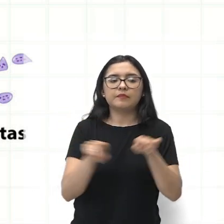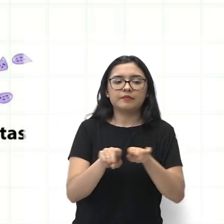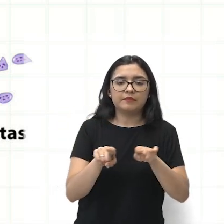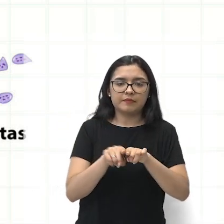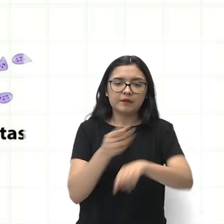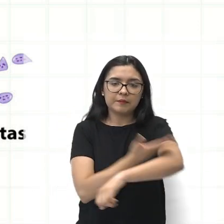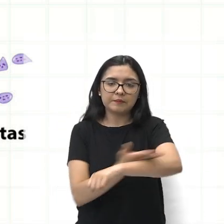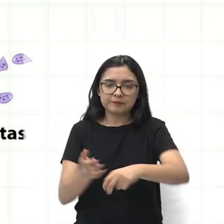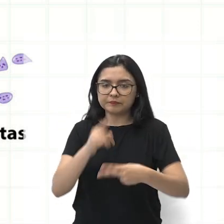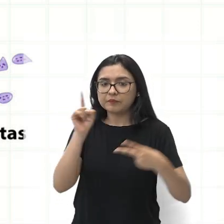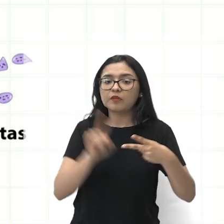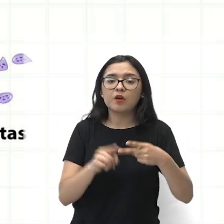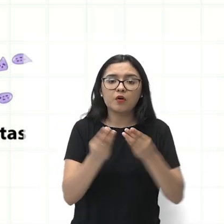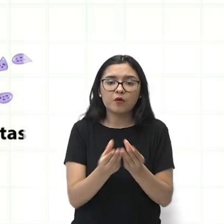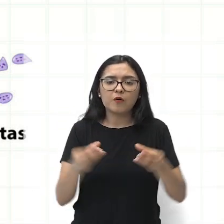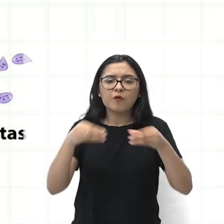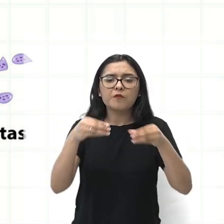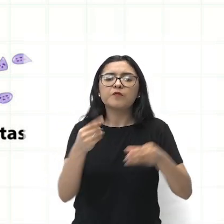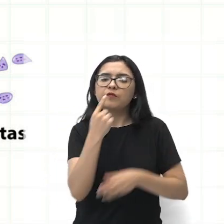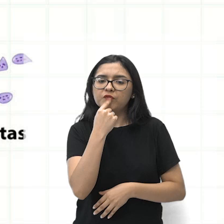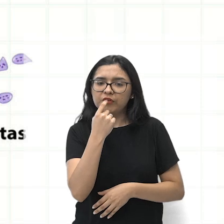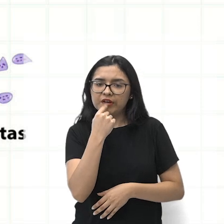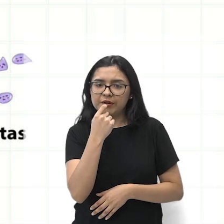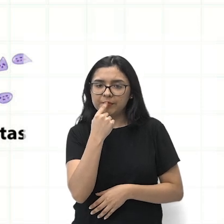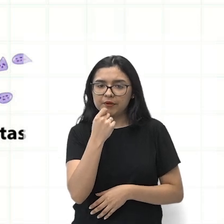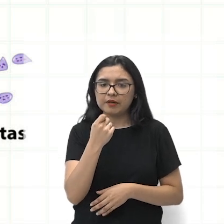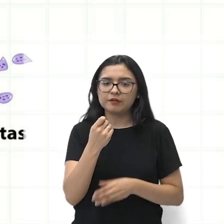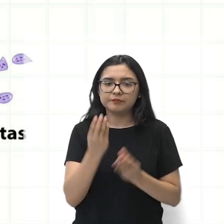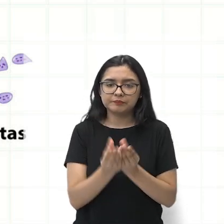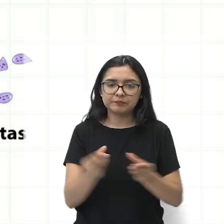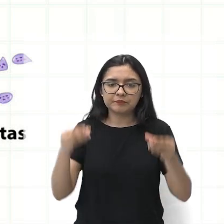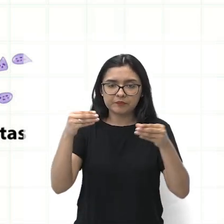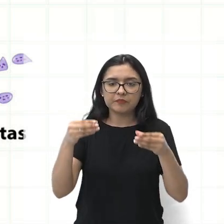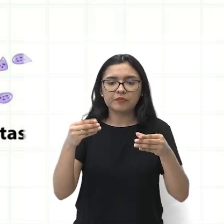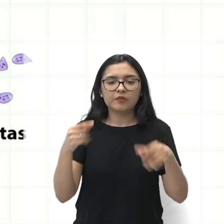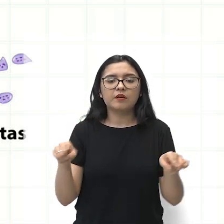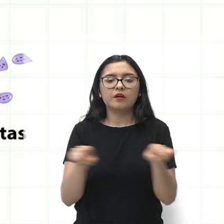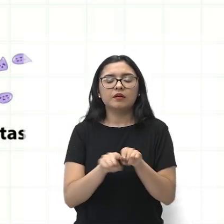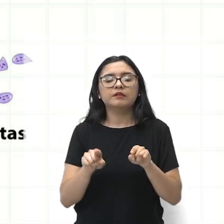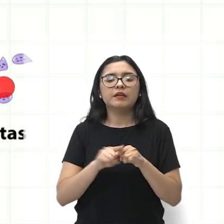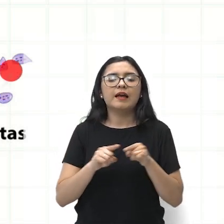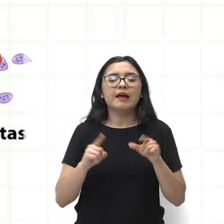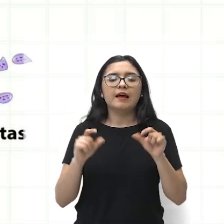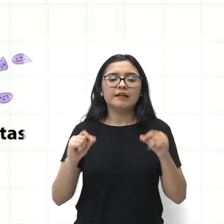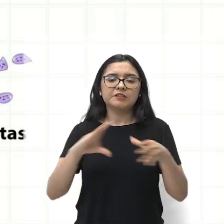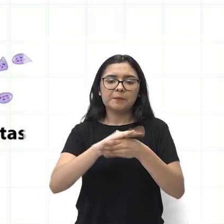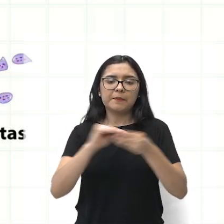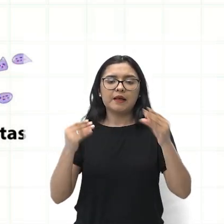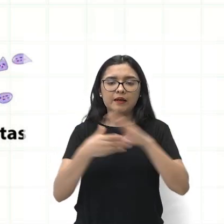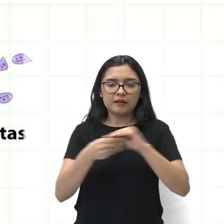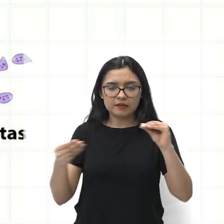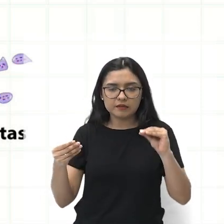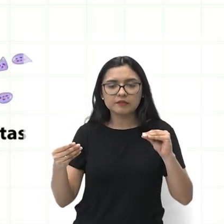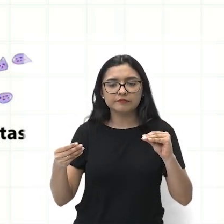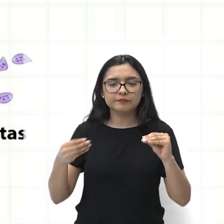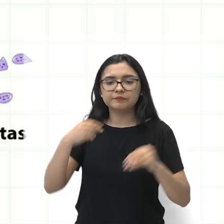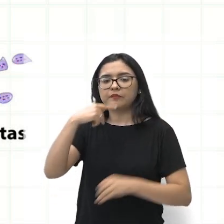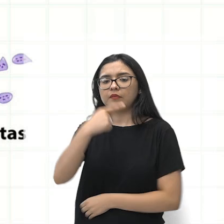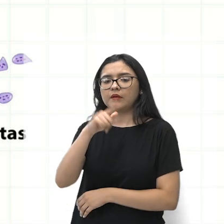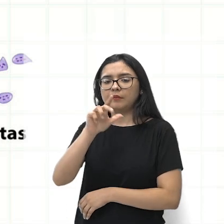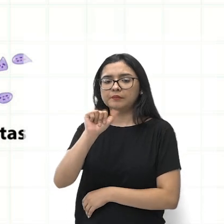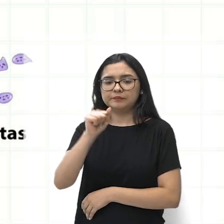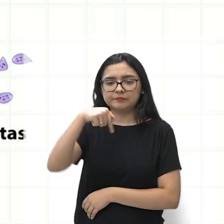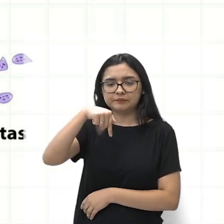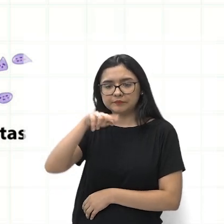Glóbulo vermelho, os eritrócitos, as plaquetas,